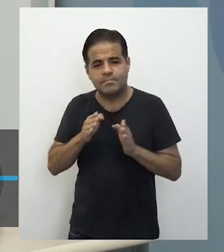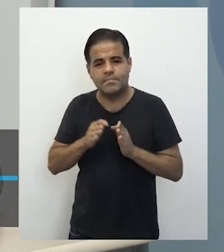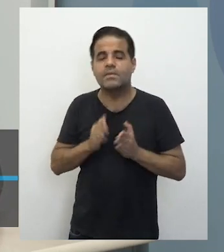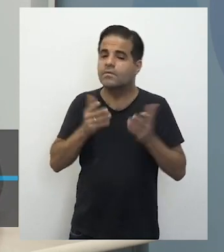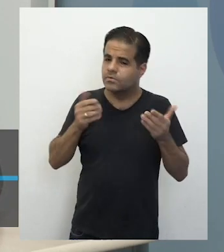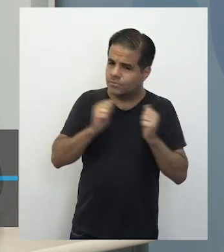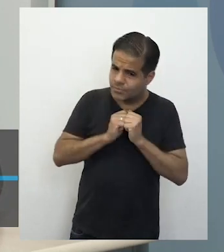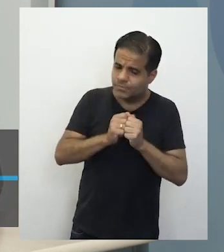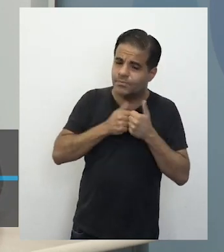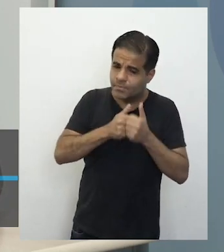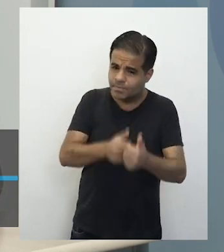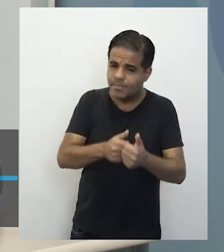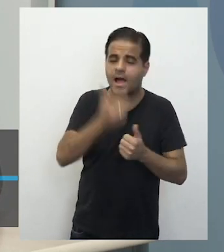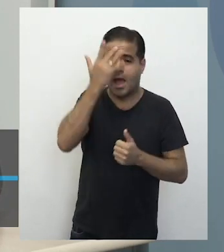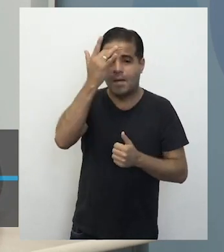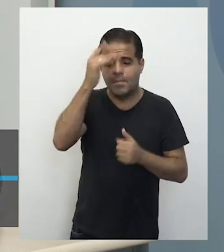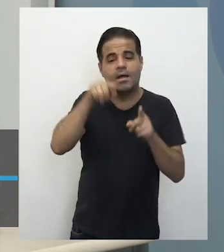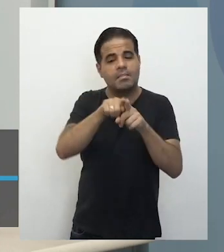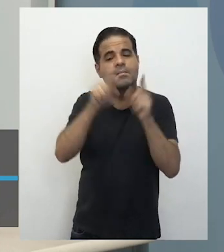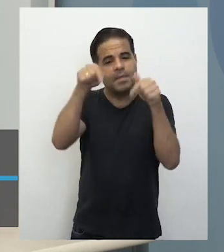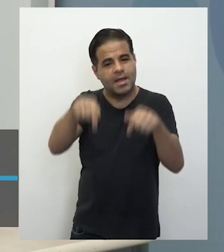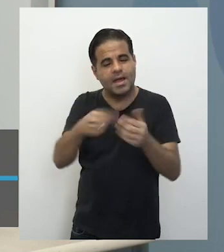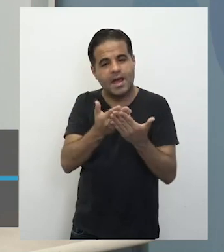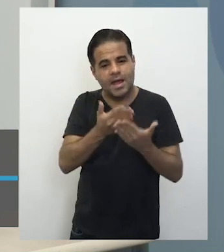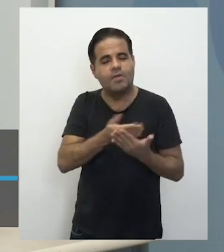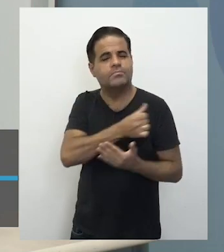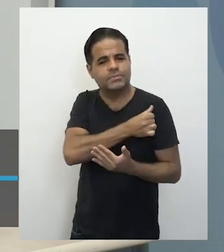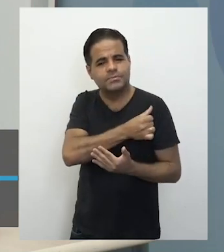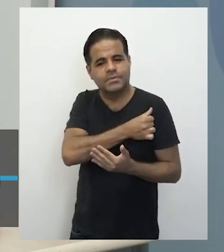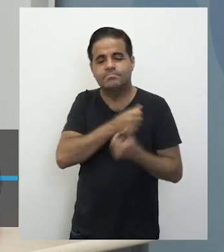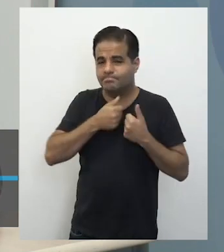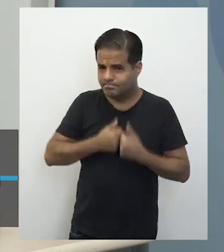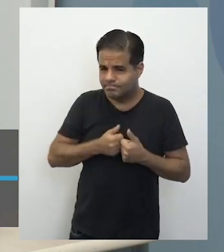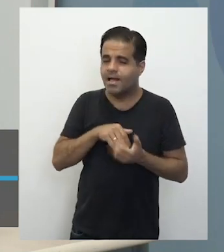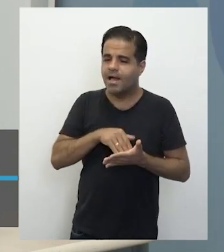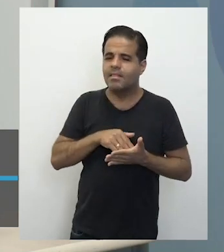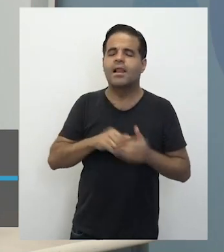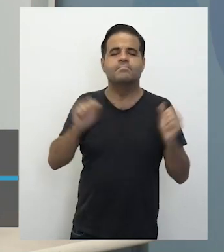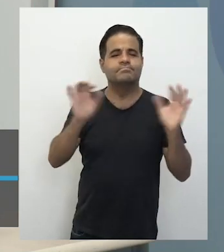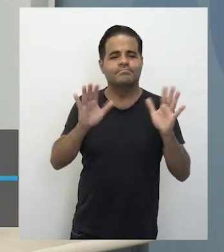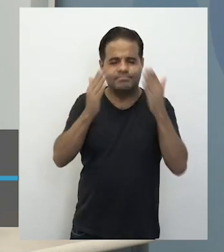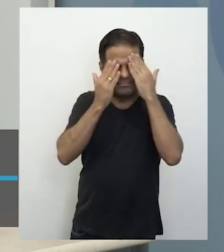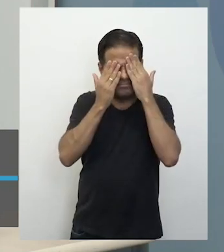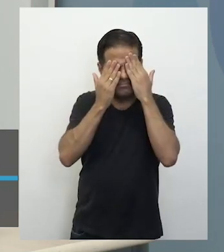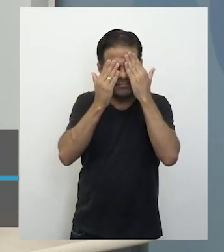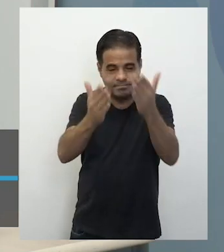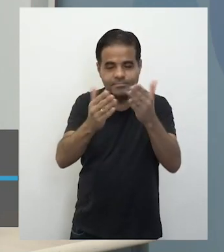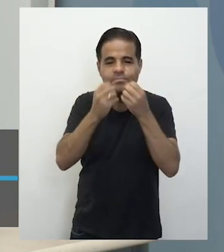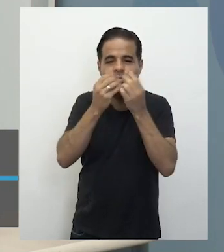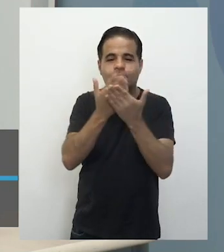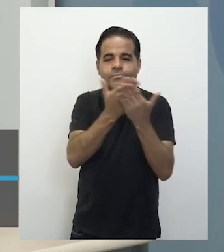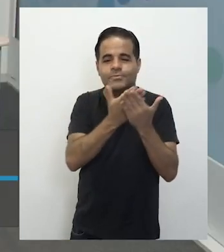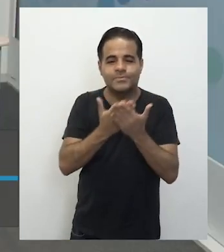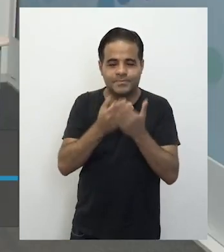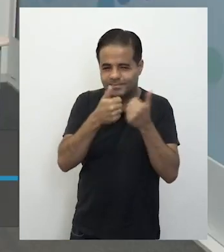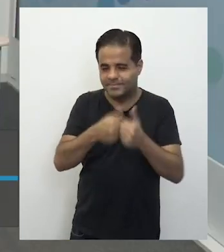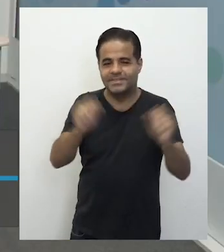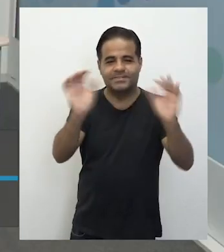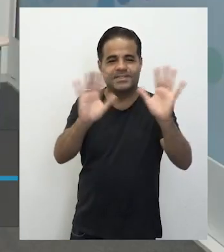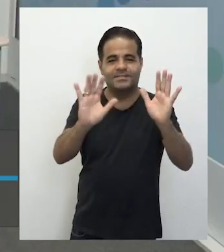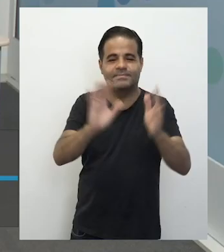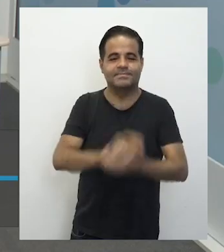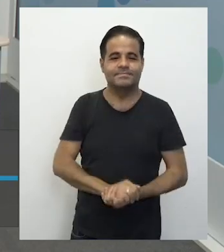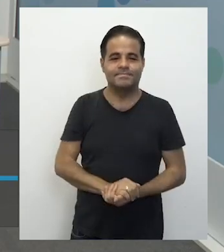Fique conosco amanhã também na aula do 6º ano. Então, até lá, muito obrigada e bons estudos. Tchau, tchau.